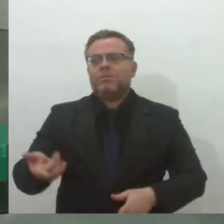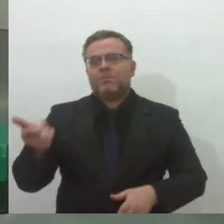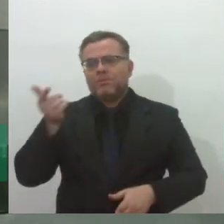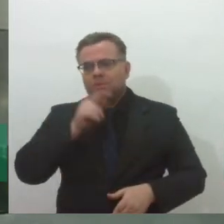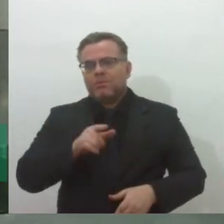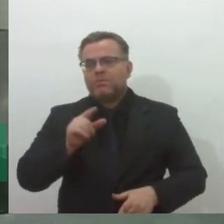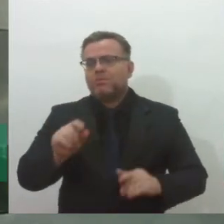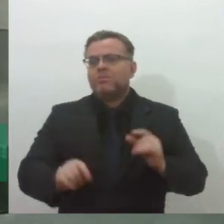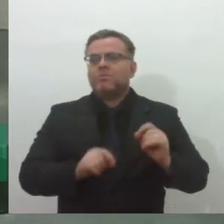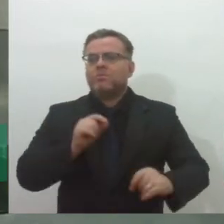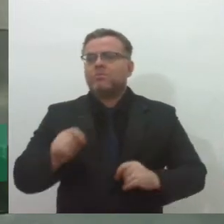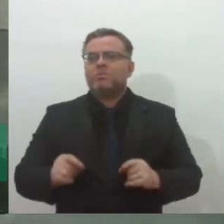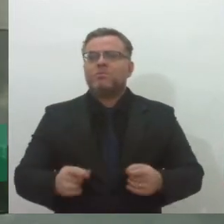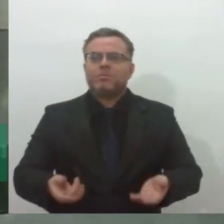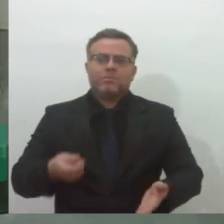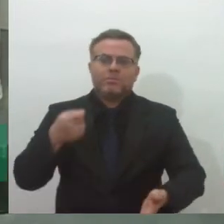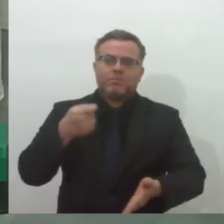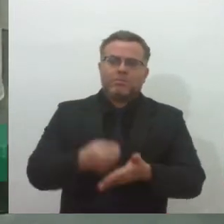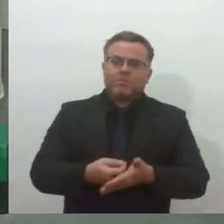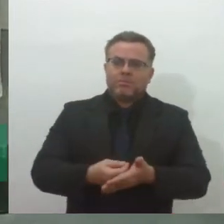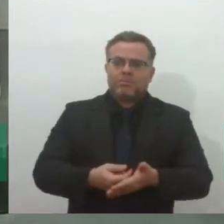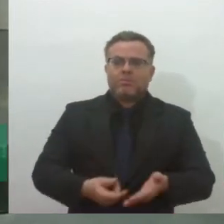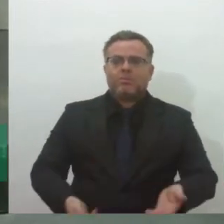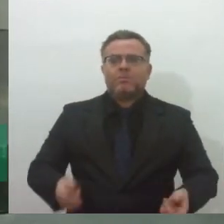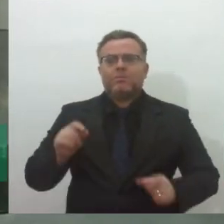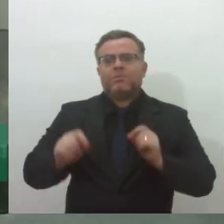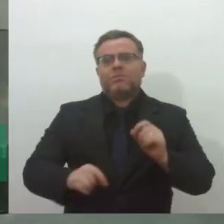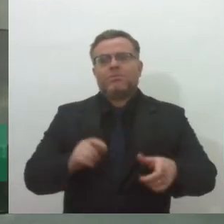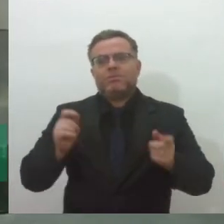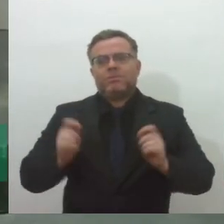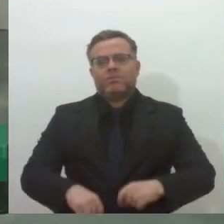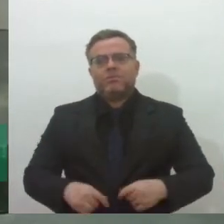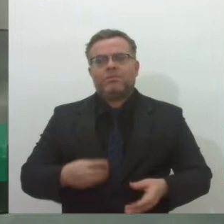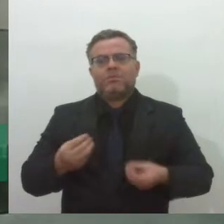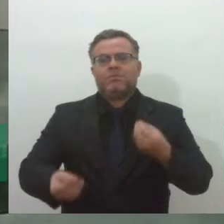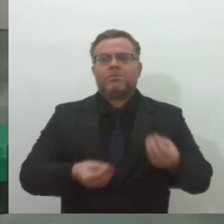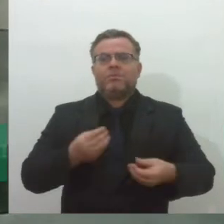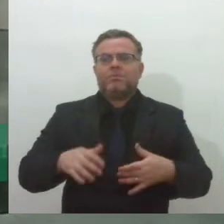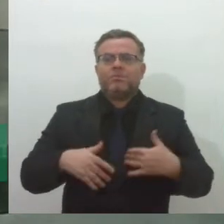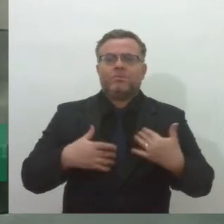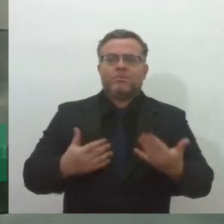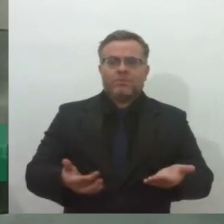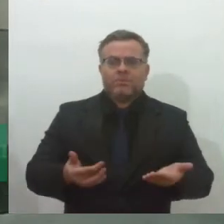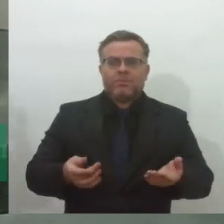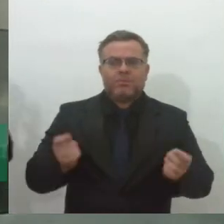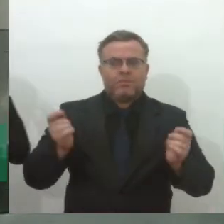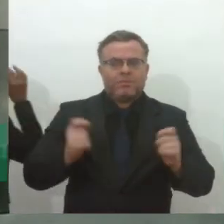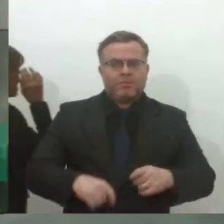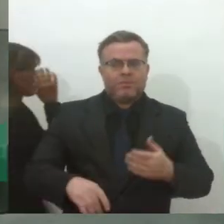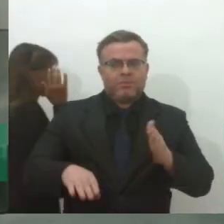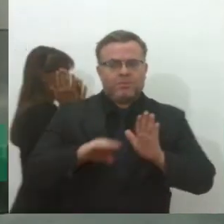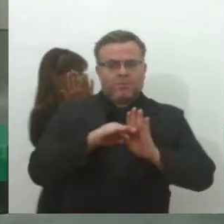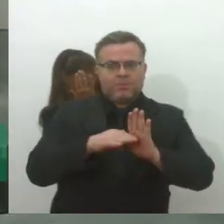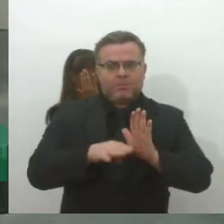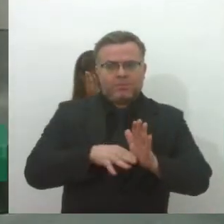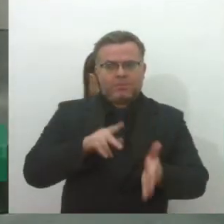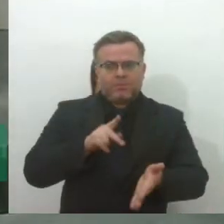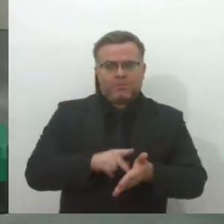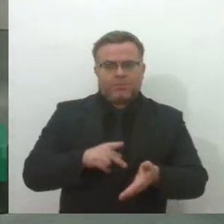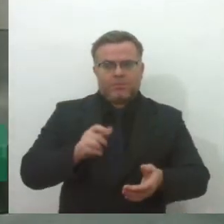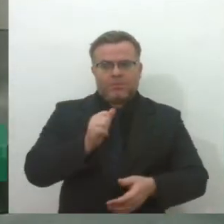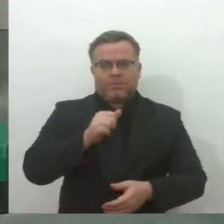conta de luz? Você já explicou para a gente, mas no sentido de que isso ainda deve ser regulamentado pela ANEEL ou